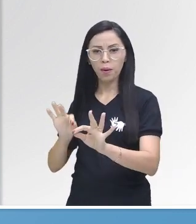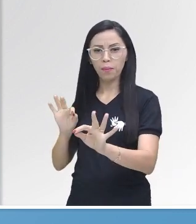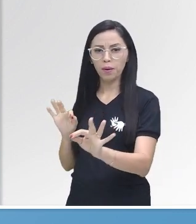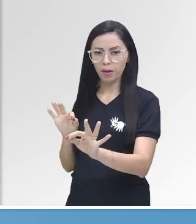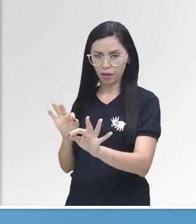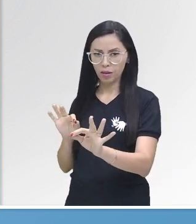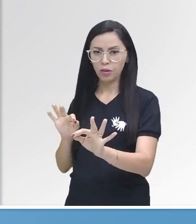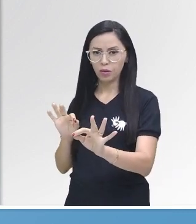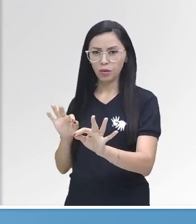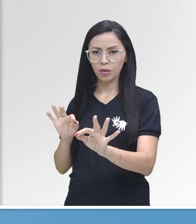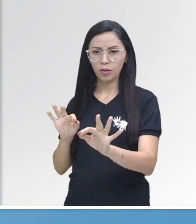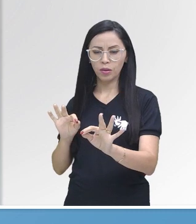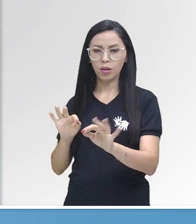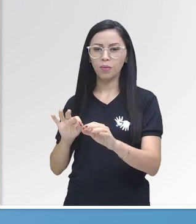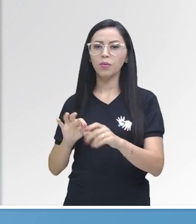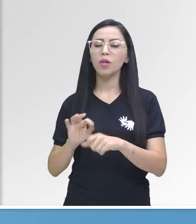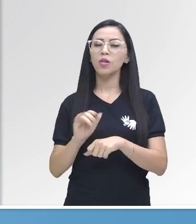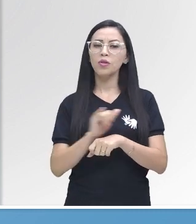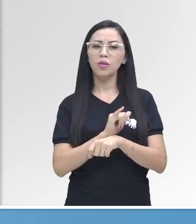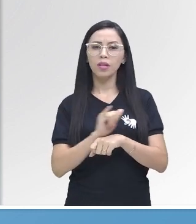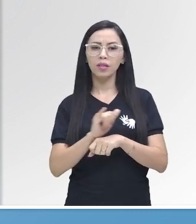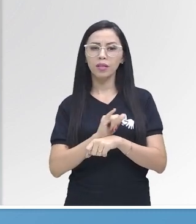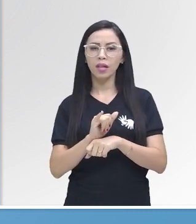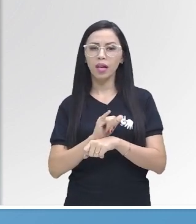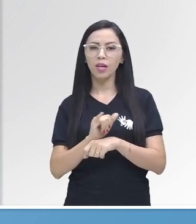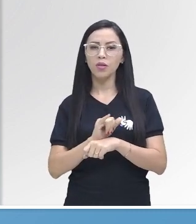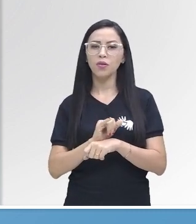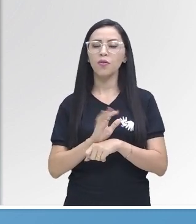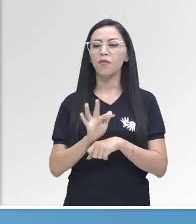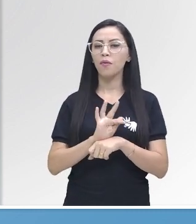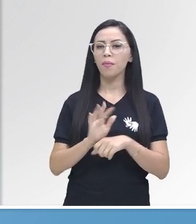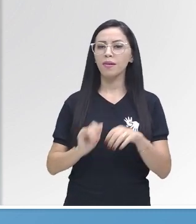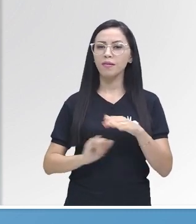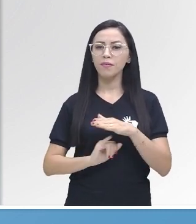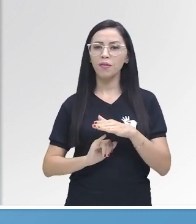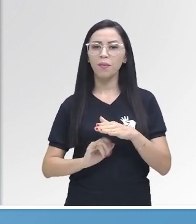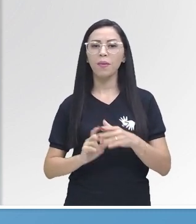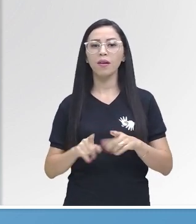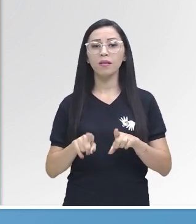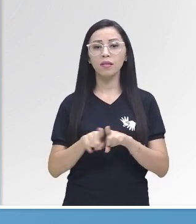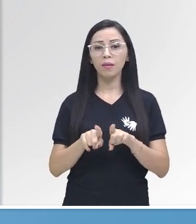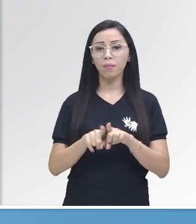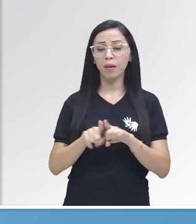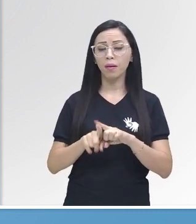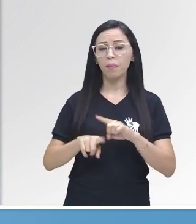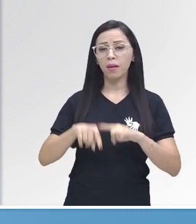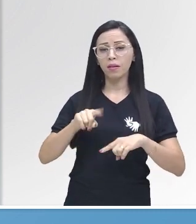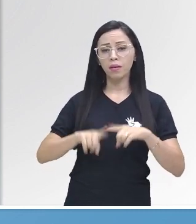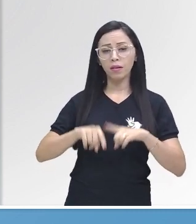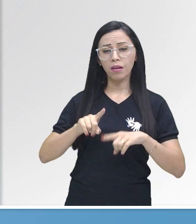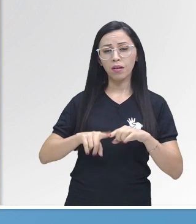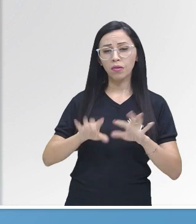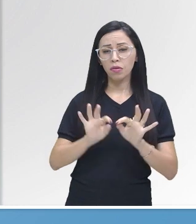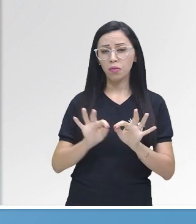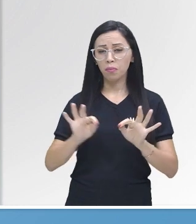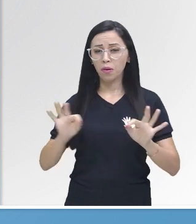unidades não convencionais e convencionais, registro, instrumentos de